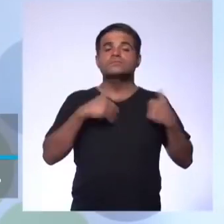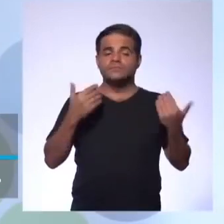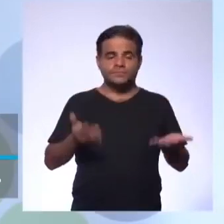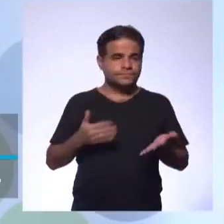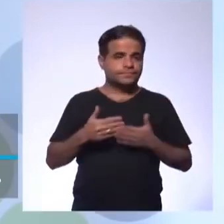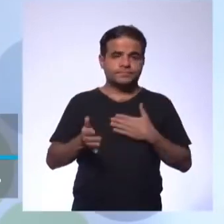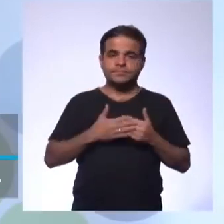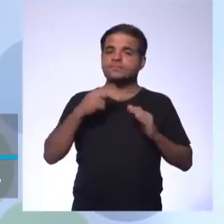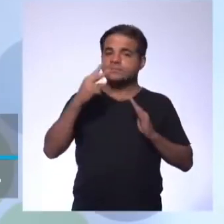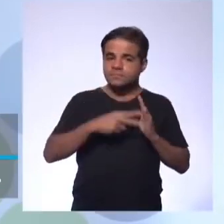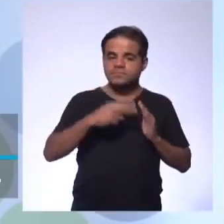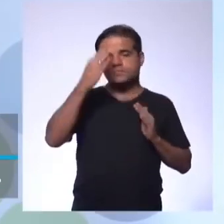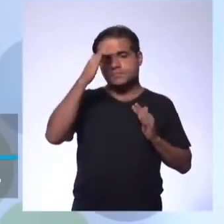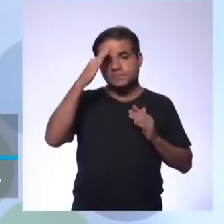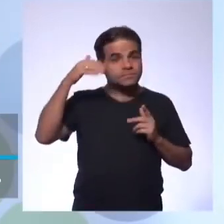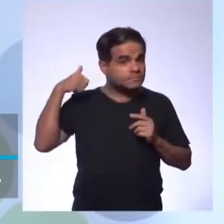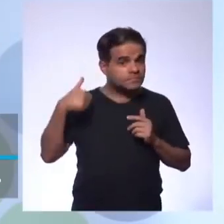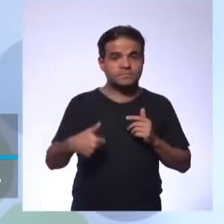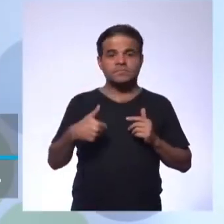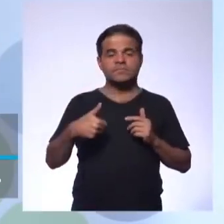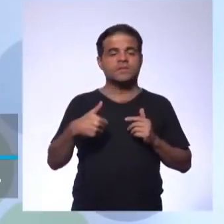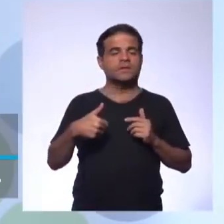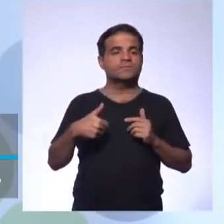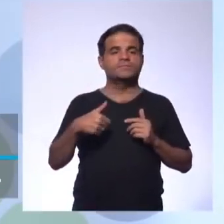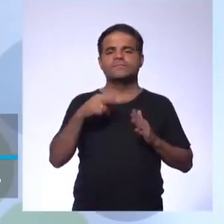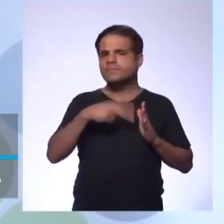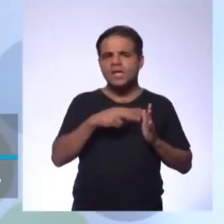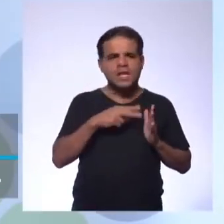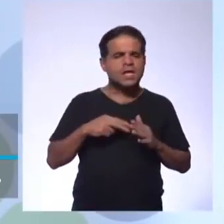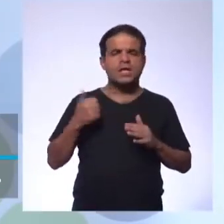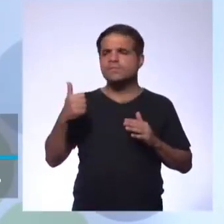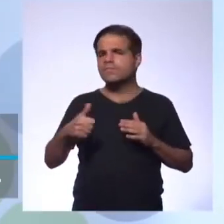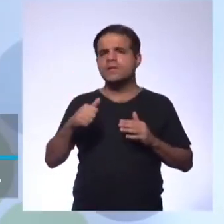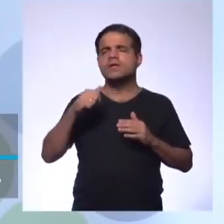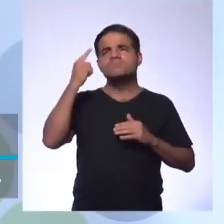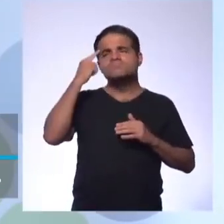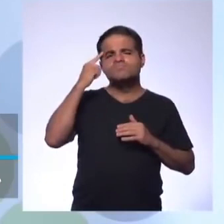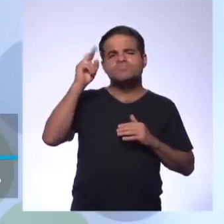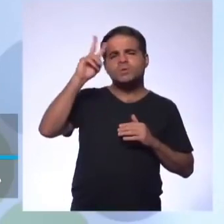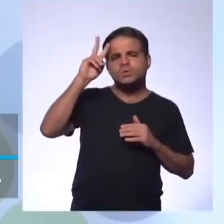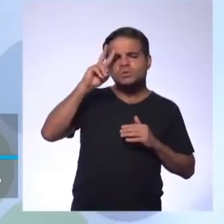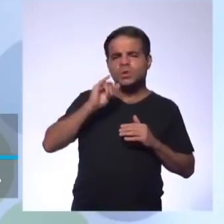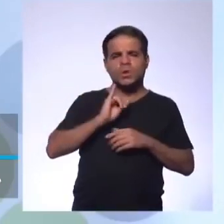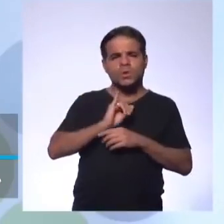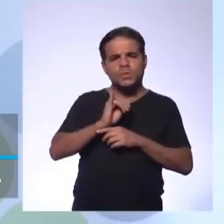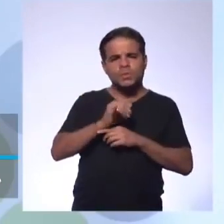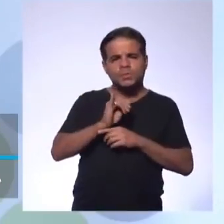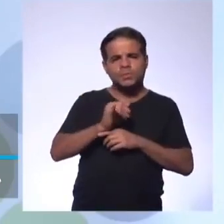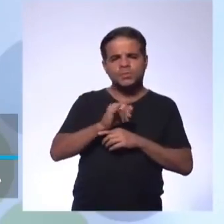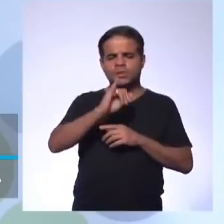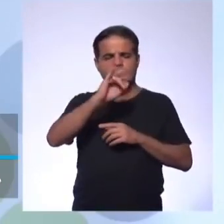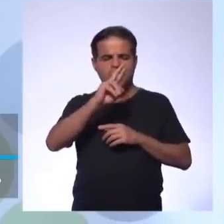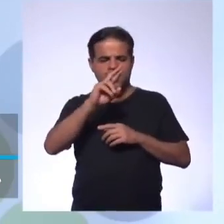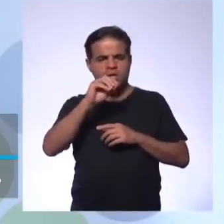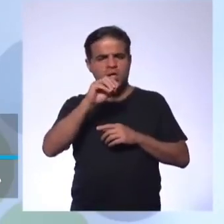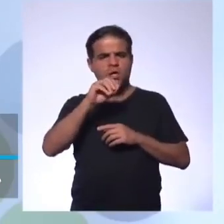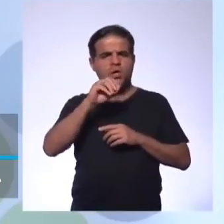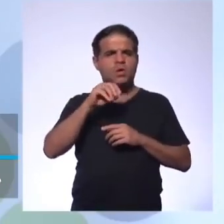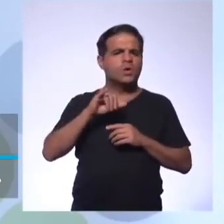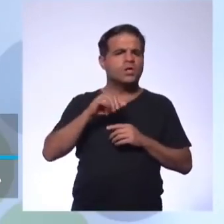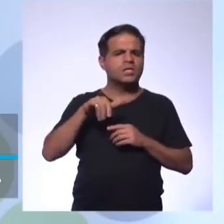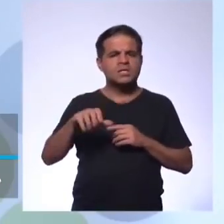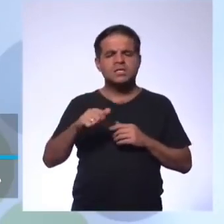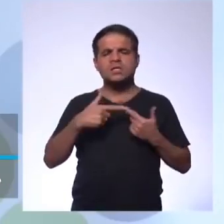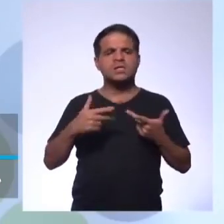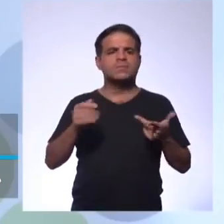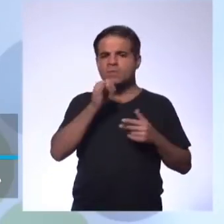Porém, lê e entende. Lê nas entrelinhas, entende uma ironia. Sabe aquela coisa? Eu gosto desse exemplo.